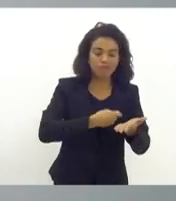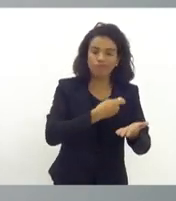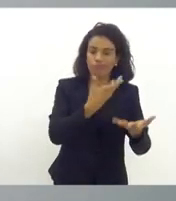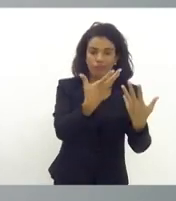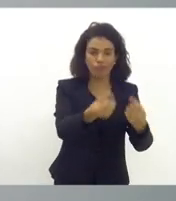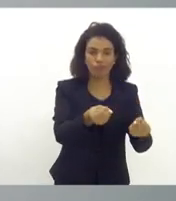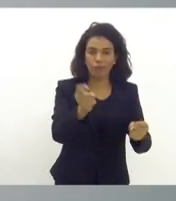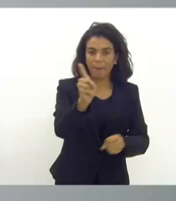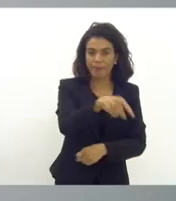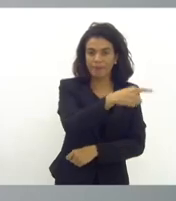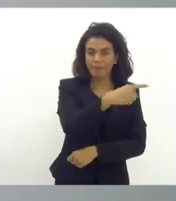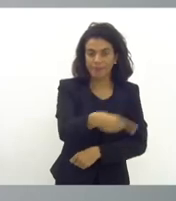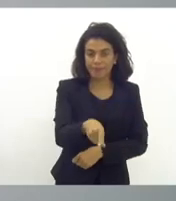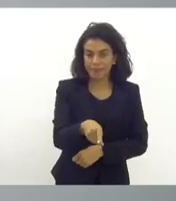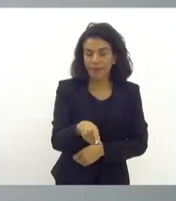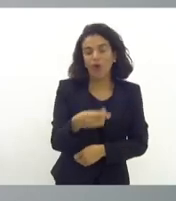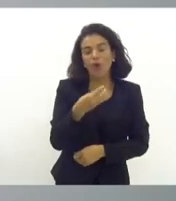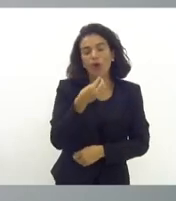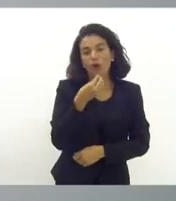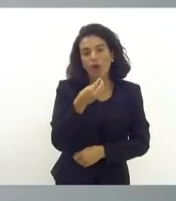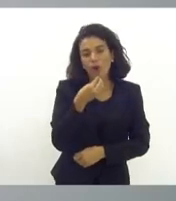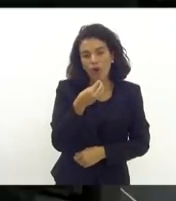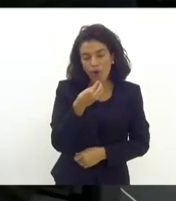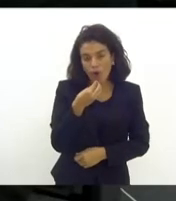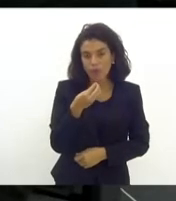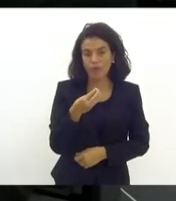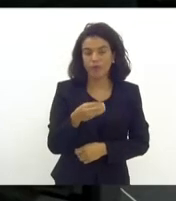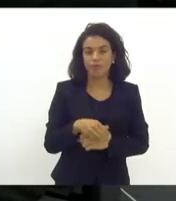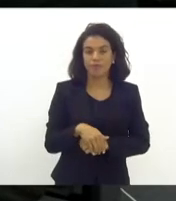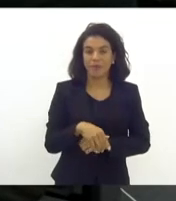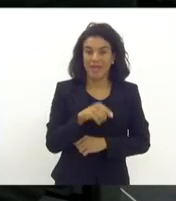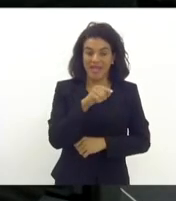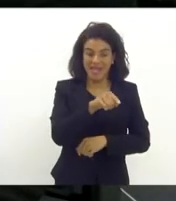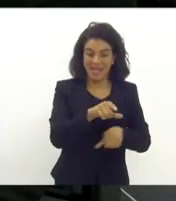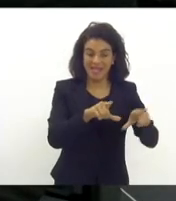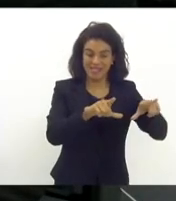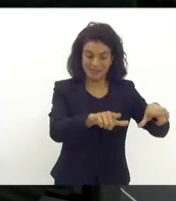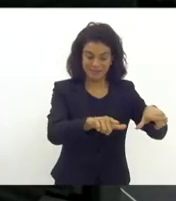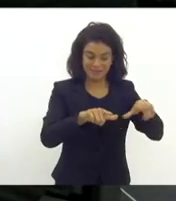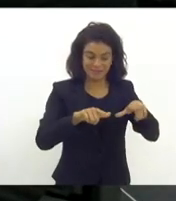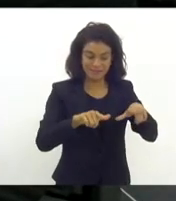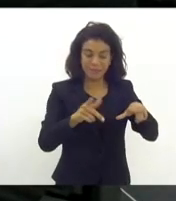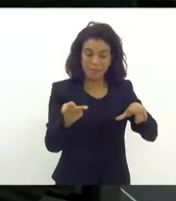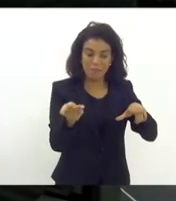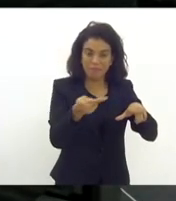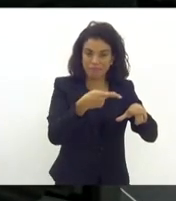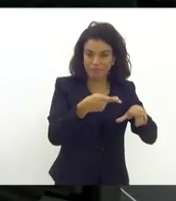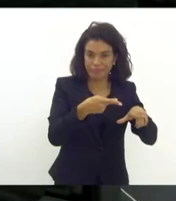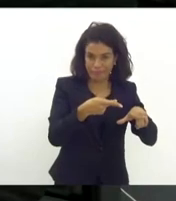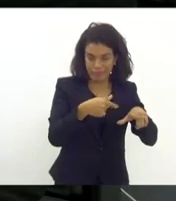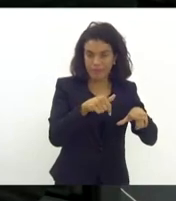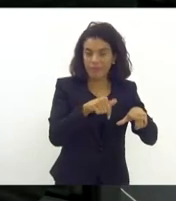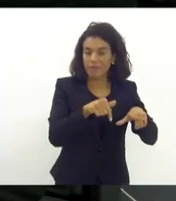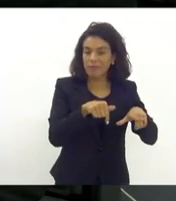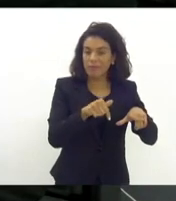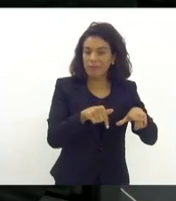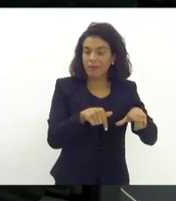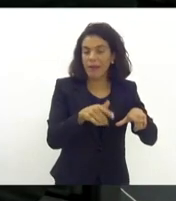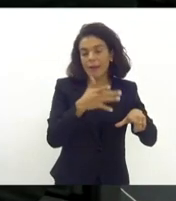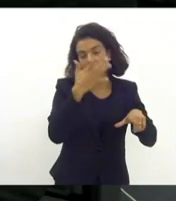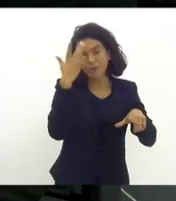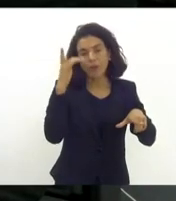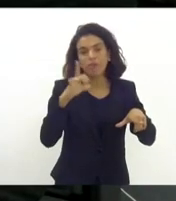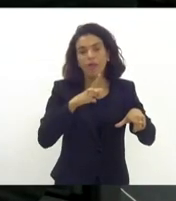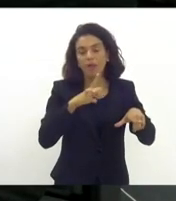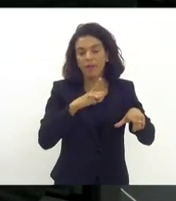ali que a gente tem que discutir agora é lógico o que é feito esse indeferimento ele também as pessoas quando tem o peito